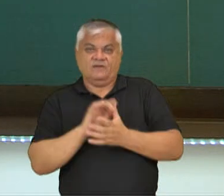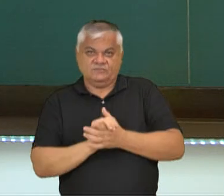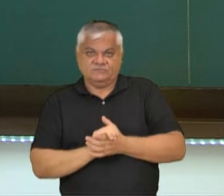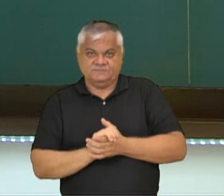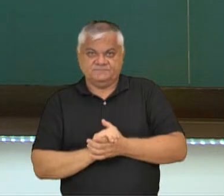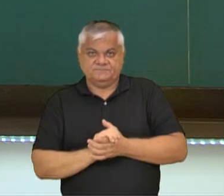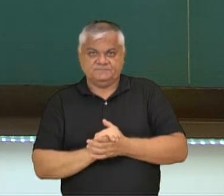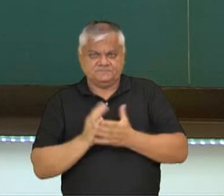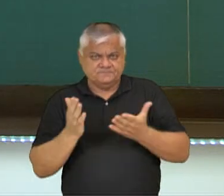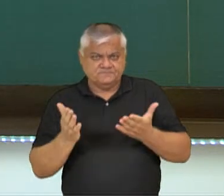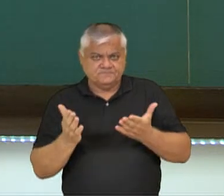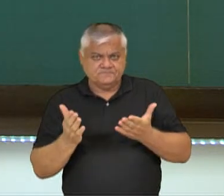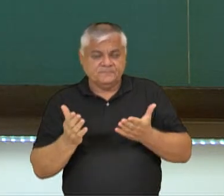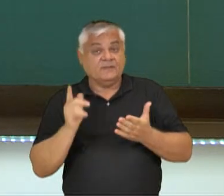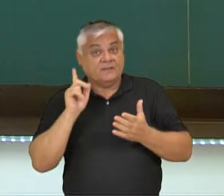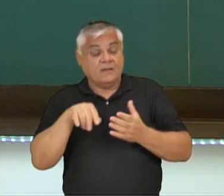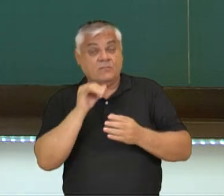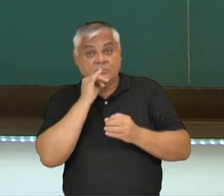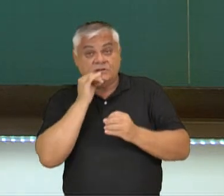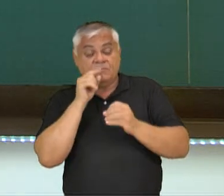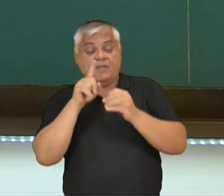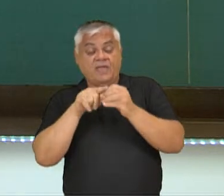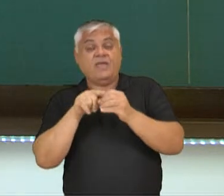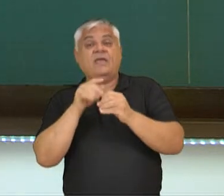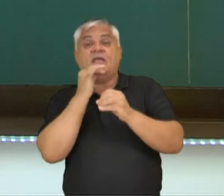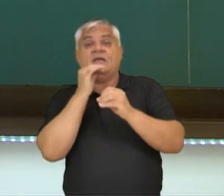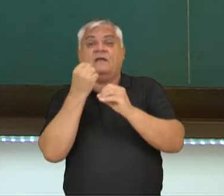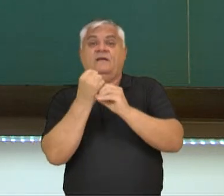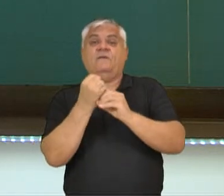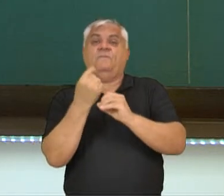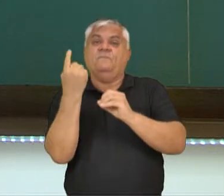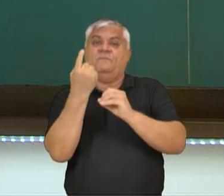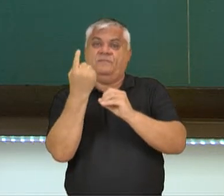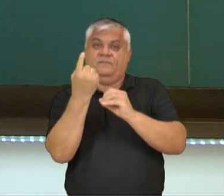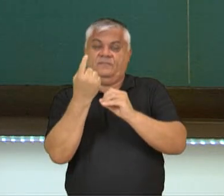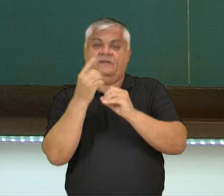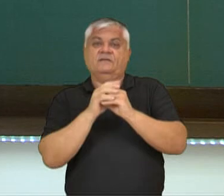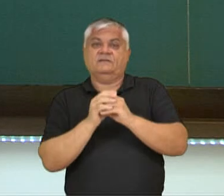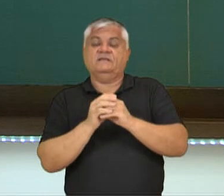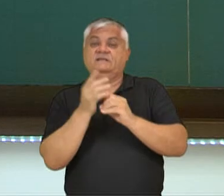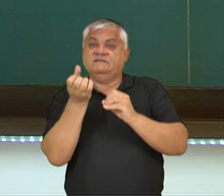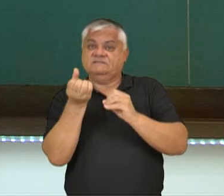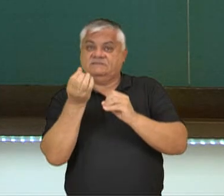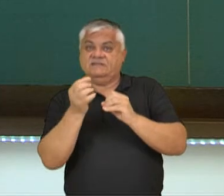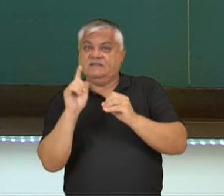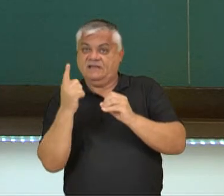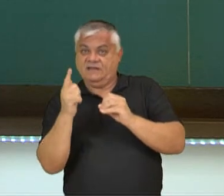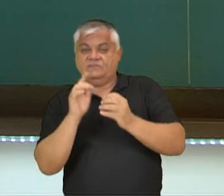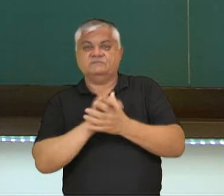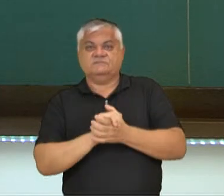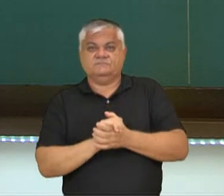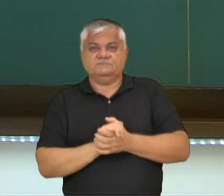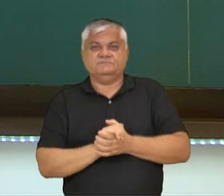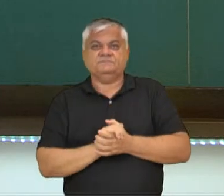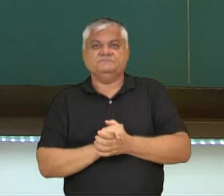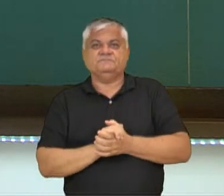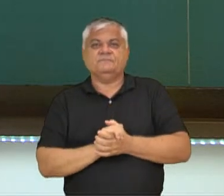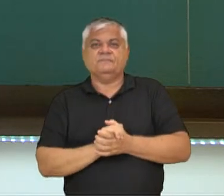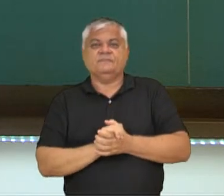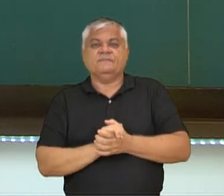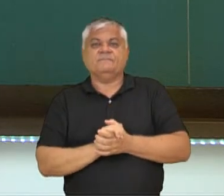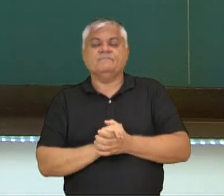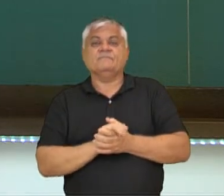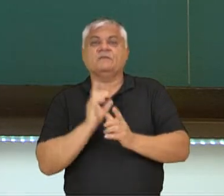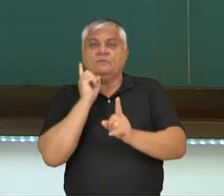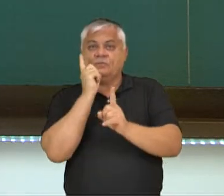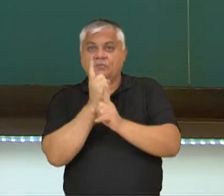60 graus. Então, esse ângulo, ele é correspondente ao ângulo de 60 graus, tá bom? Então, nós encontramos